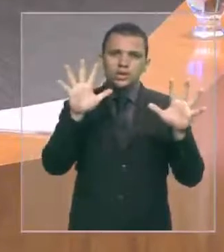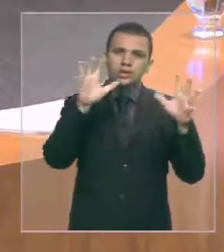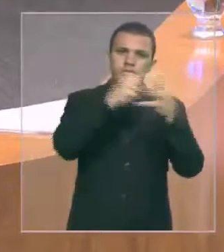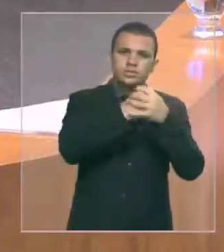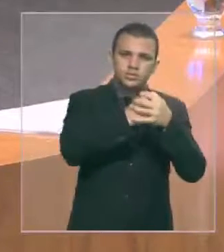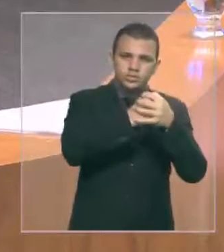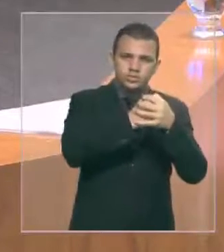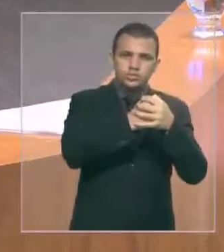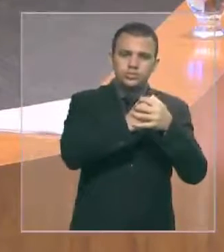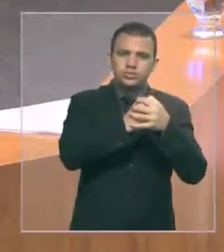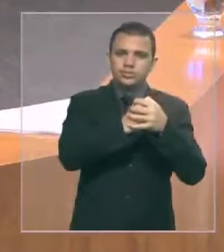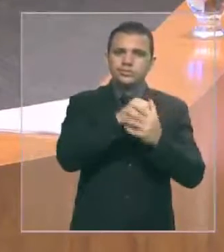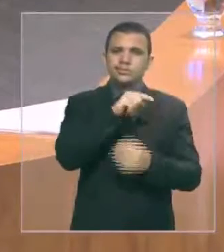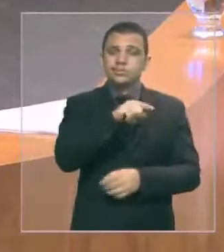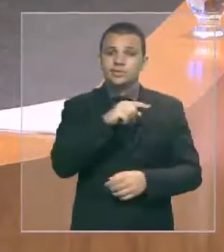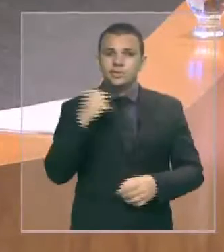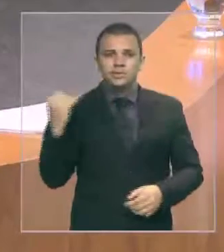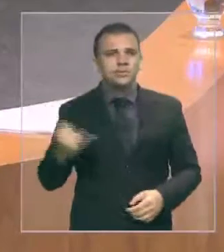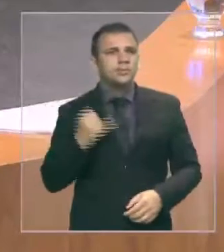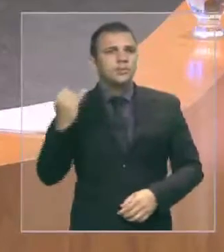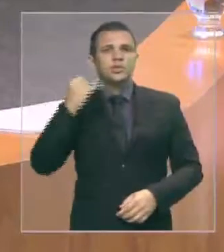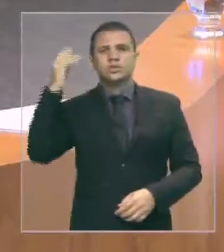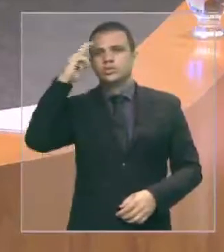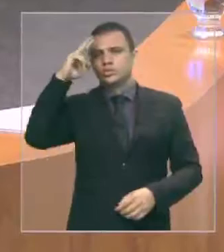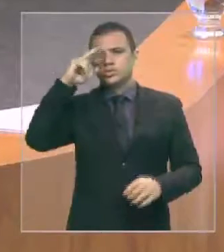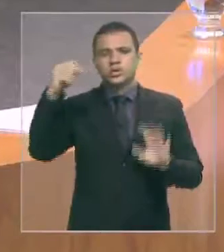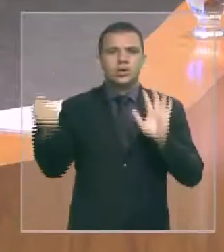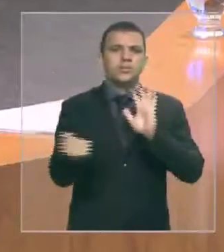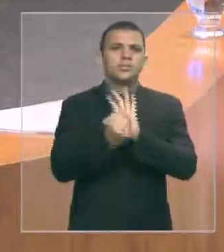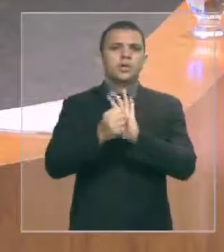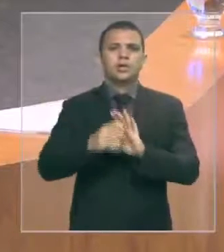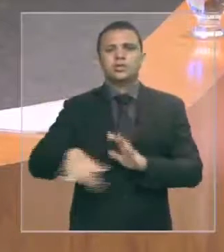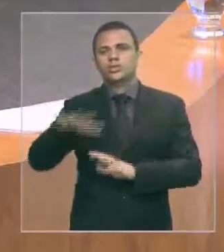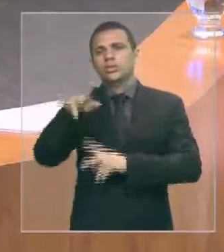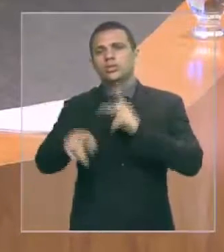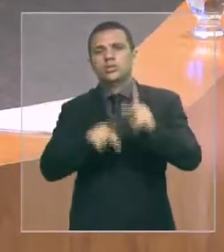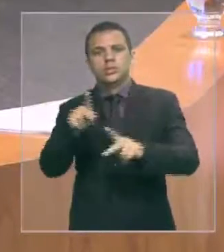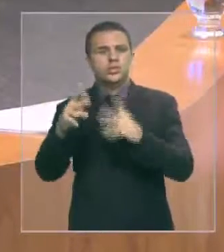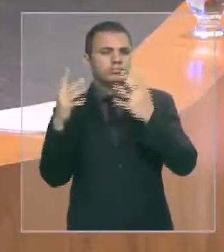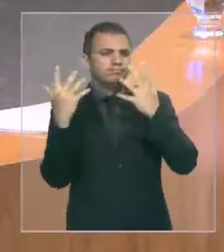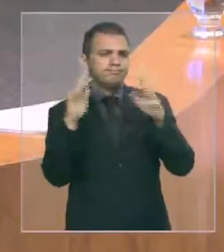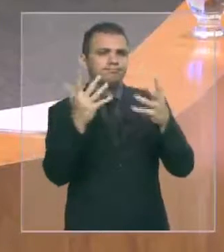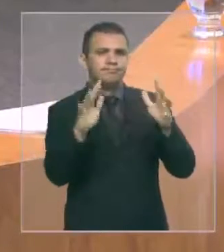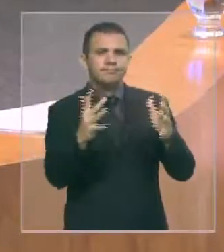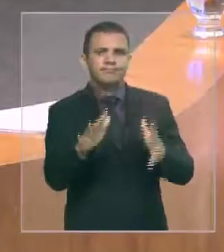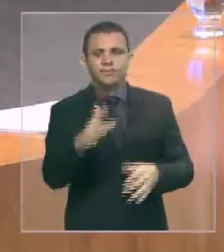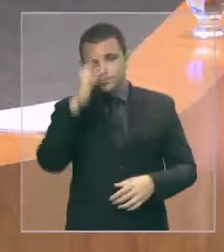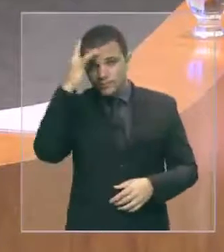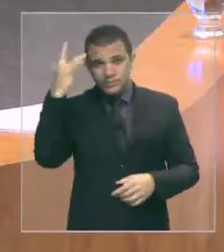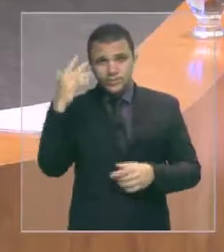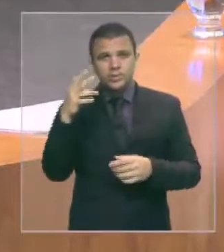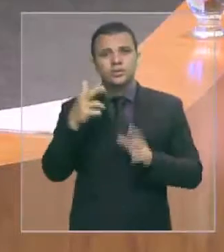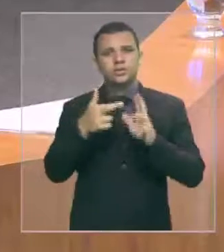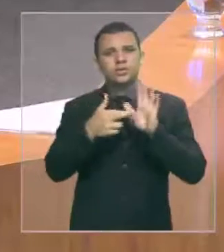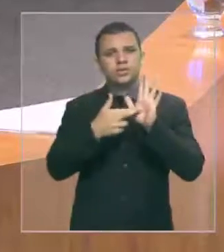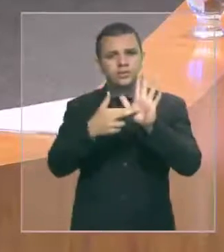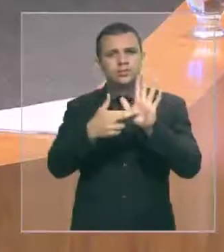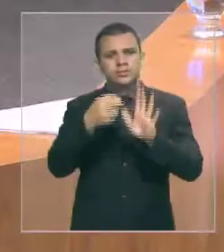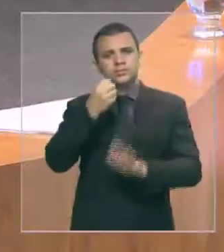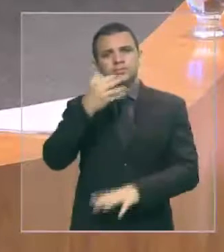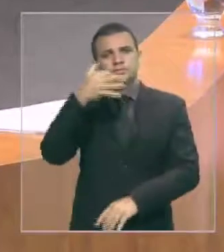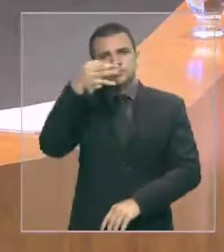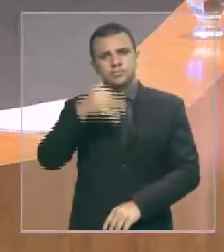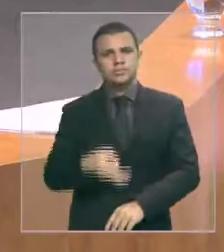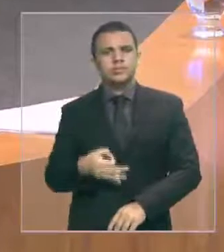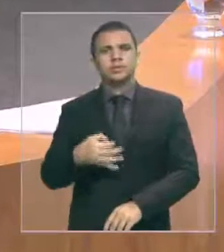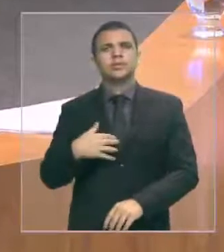a população aplaude, que os representantes de bem esperavam com muito